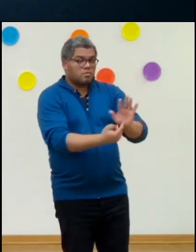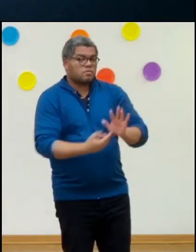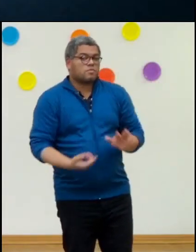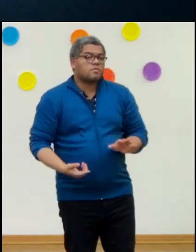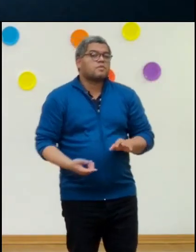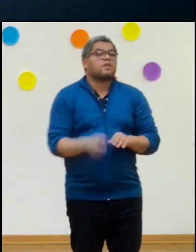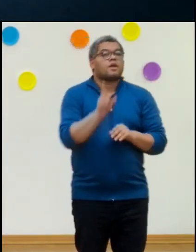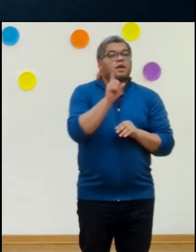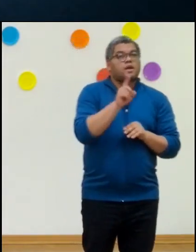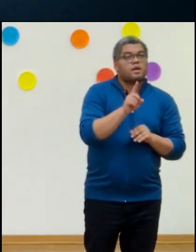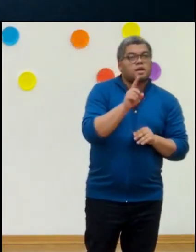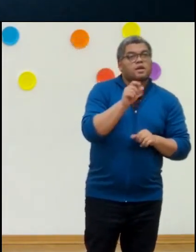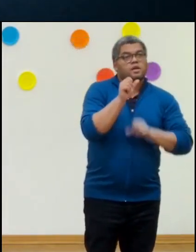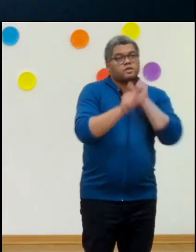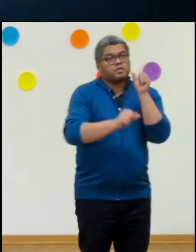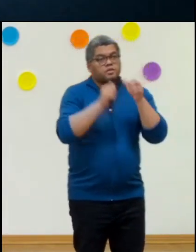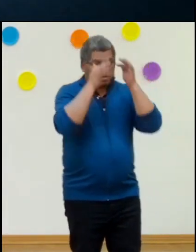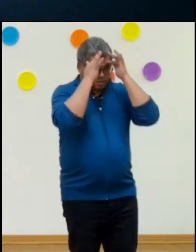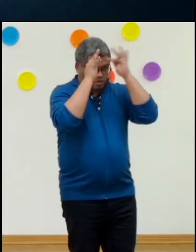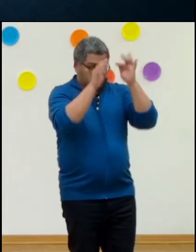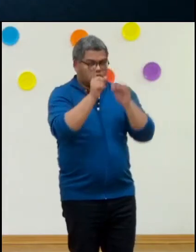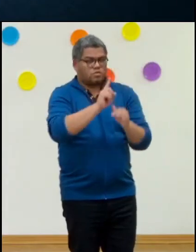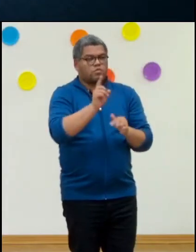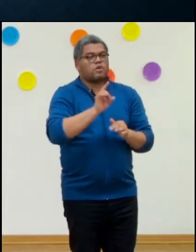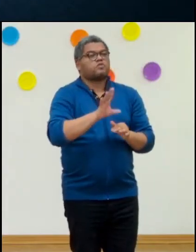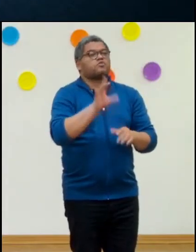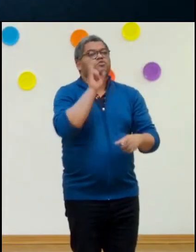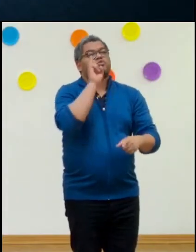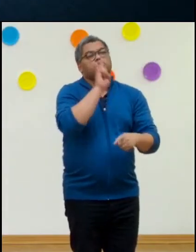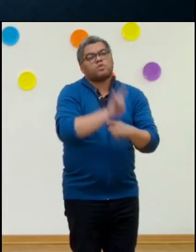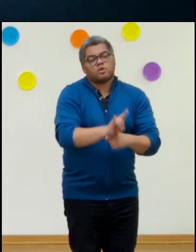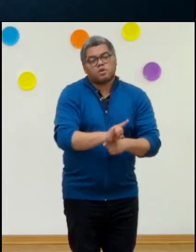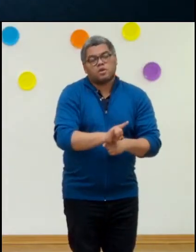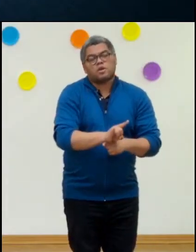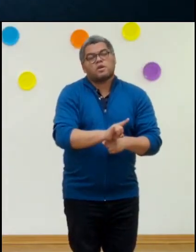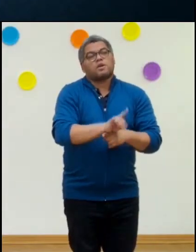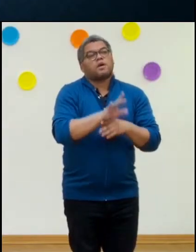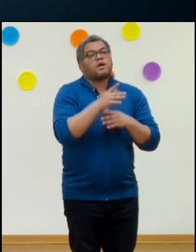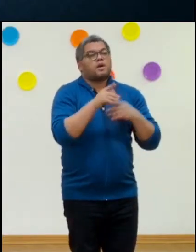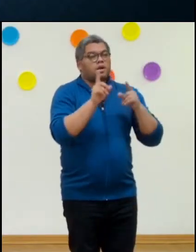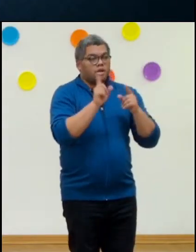Ser fiel é muito mais do que não trair, é refletir a Deus.